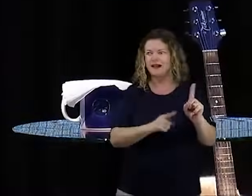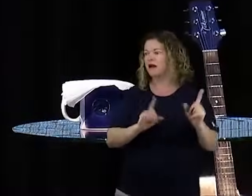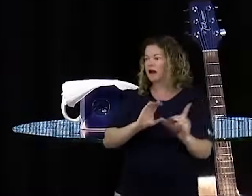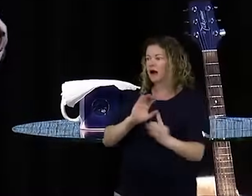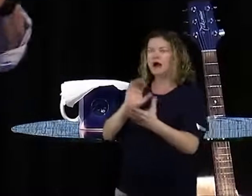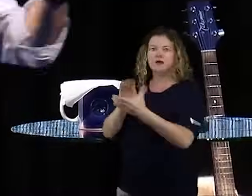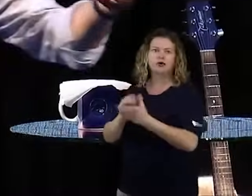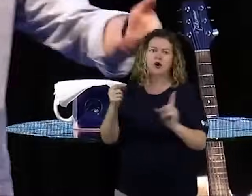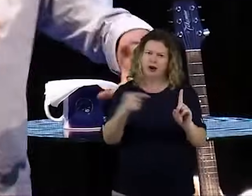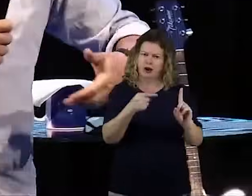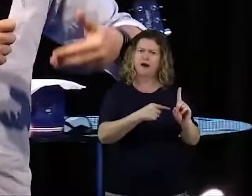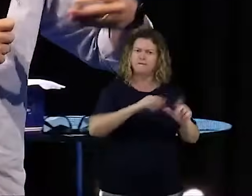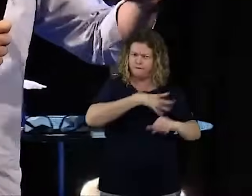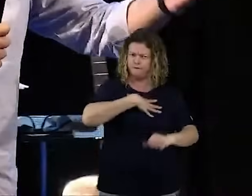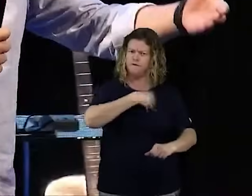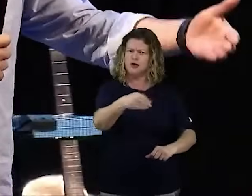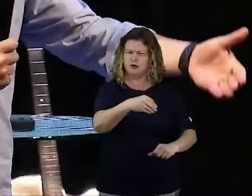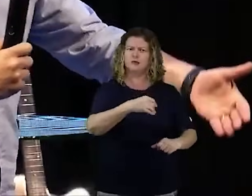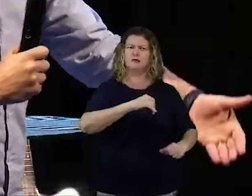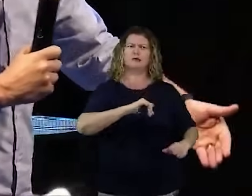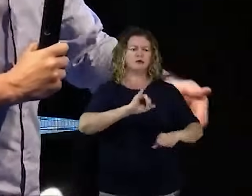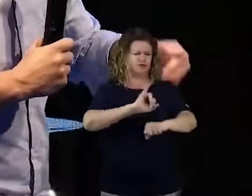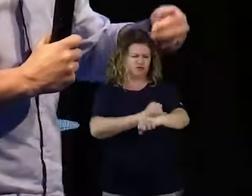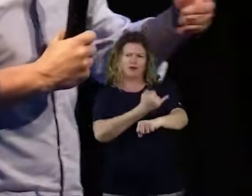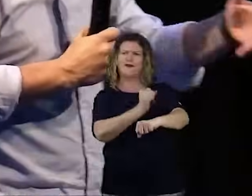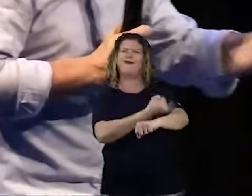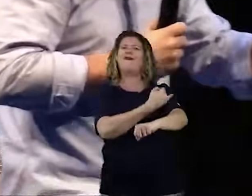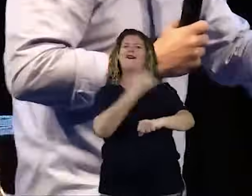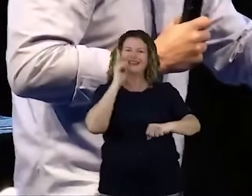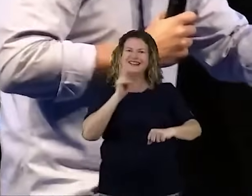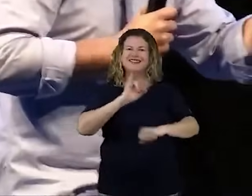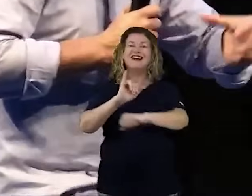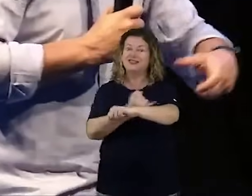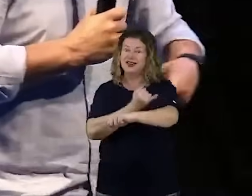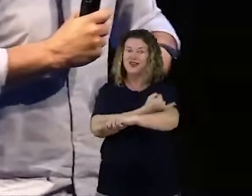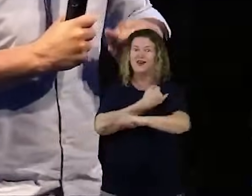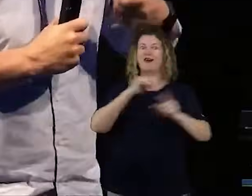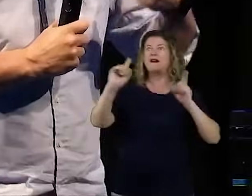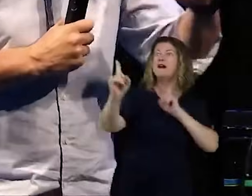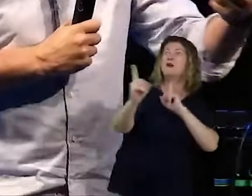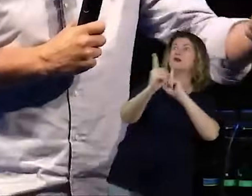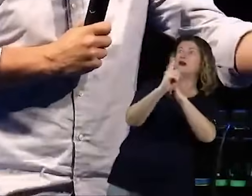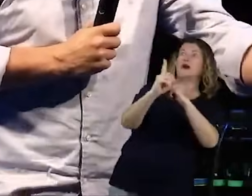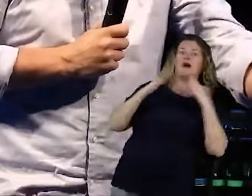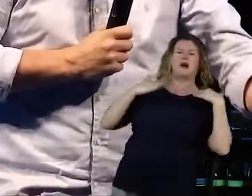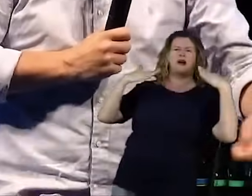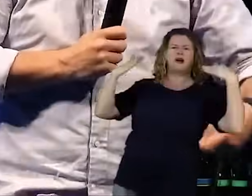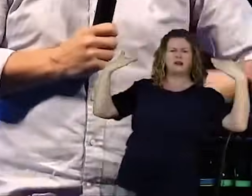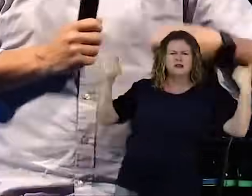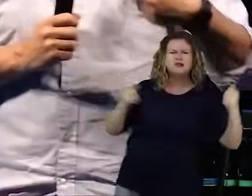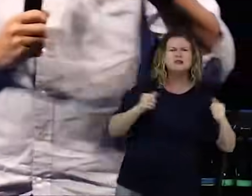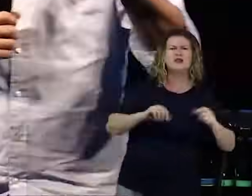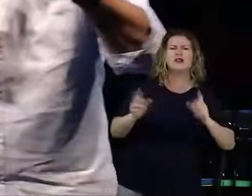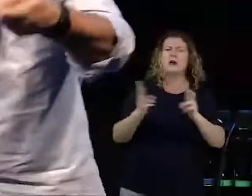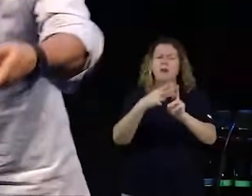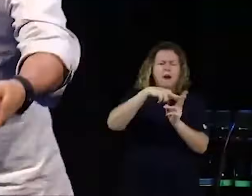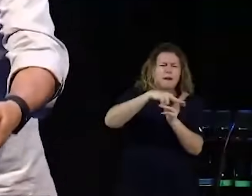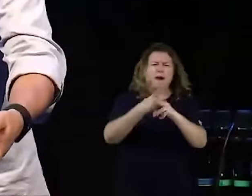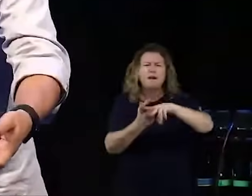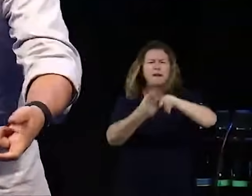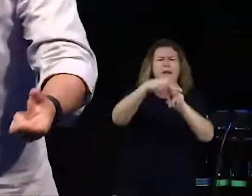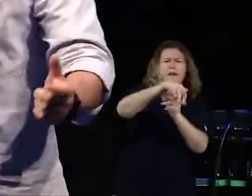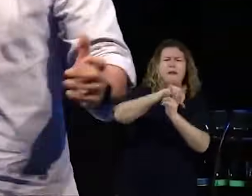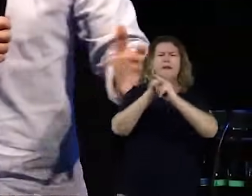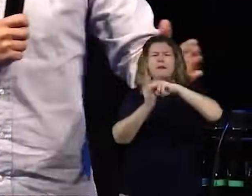de Israel Jacó você sabe que ele se encontrou com Deus no Val de Jaboque e Deus troca a identidade dele troca o nome